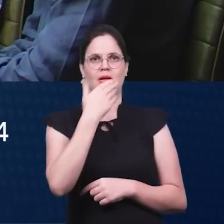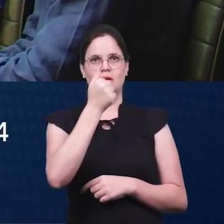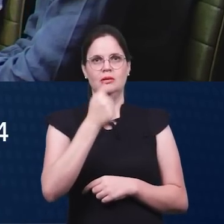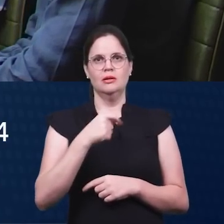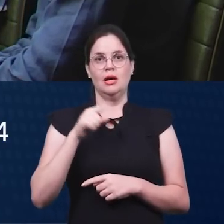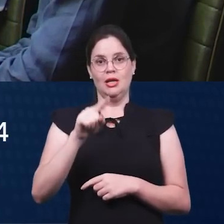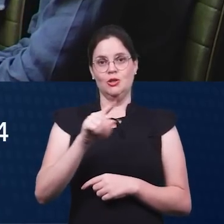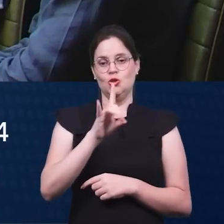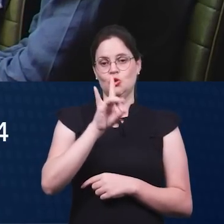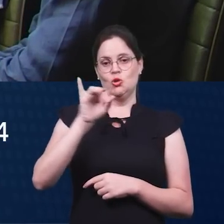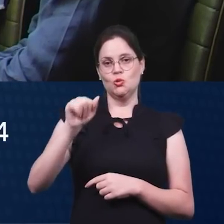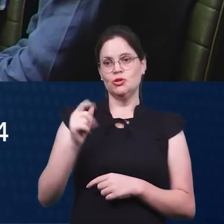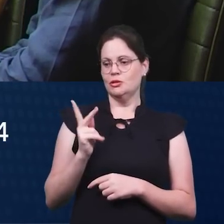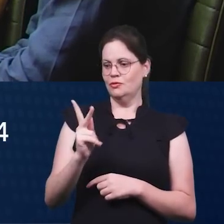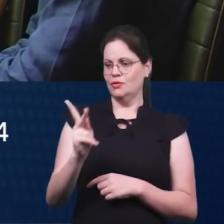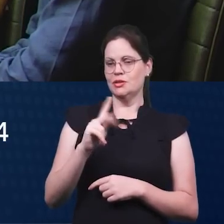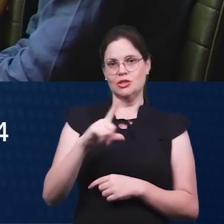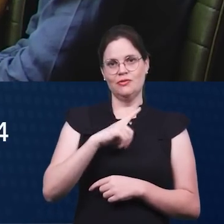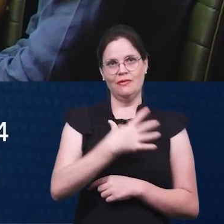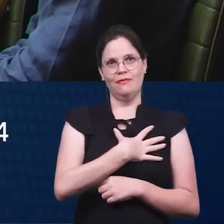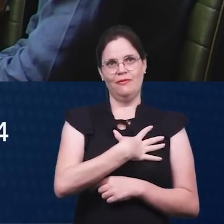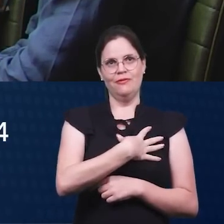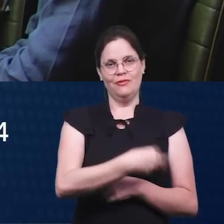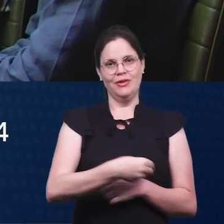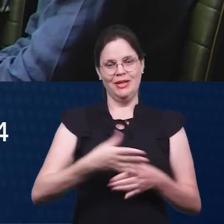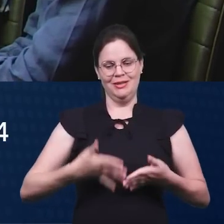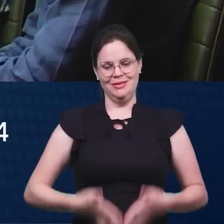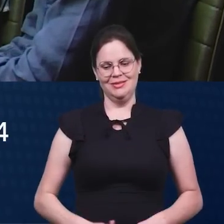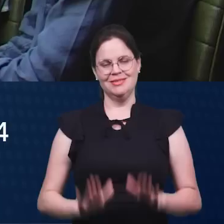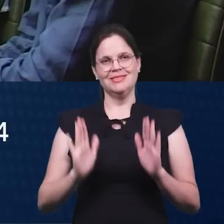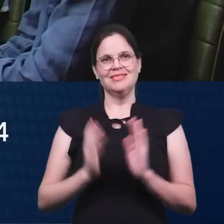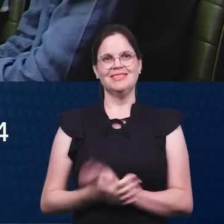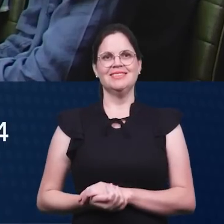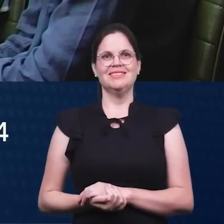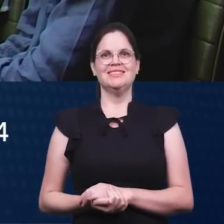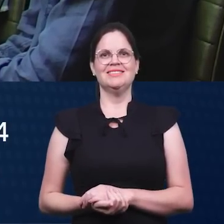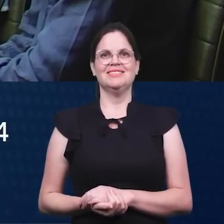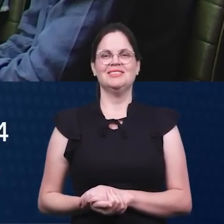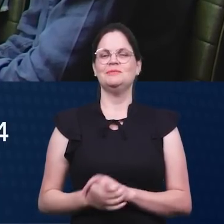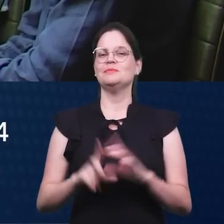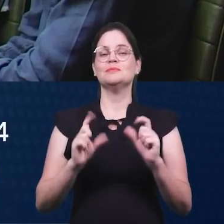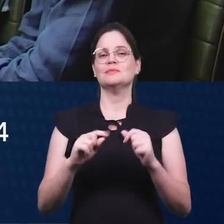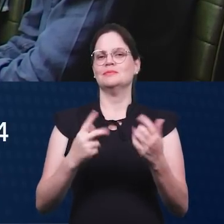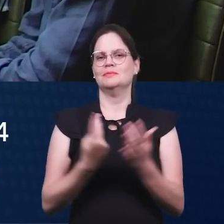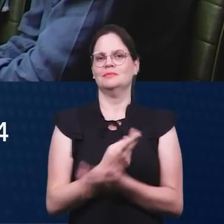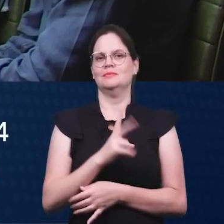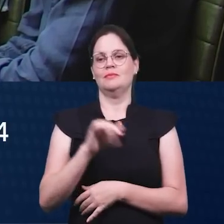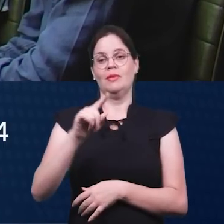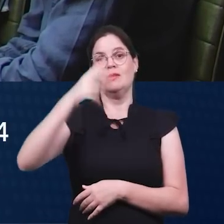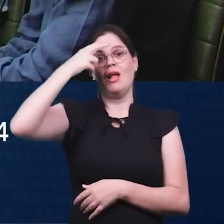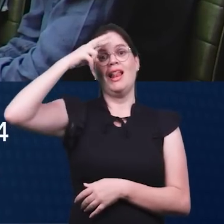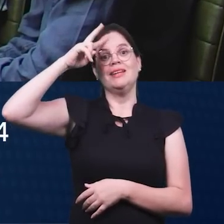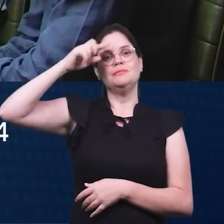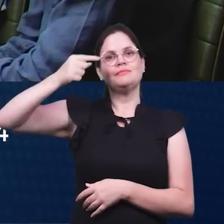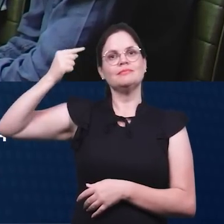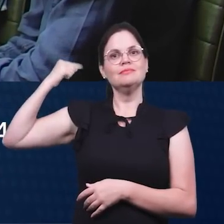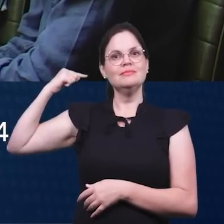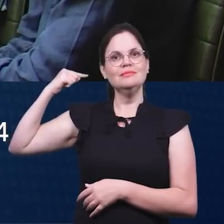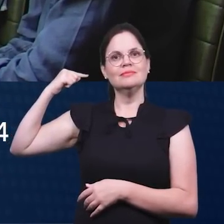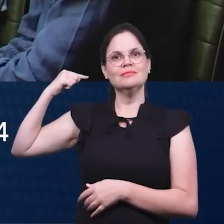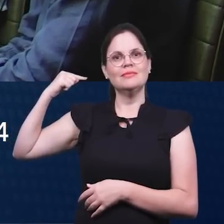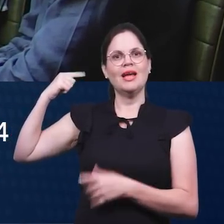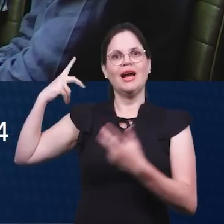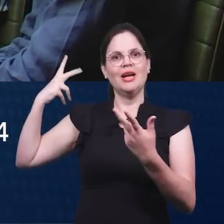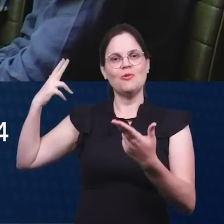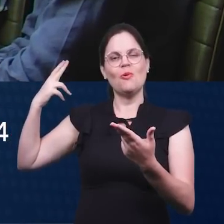né? Quando Daniel tiver os filhos, né? Seus filhos, Daniel. Família. O que vai acontecer? Vocês vão passar essa experiência para eles.